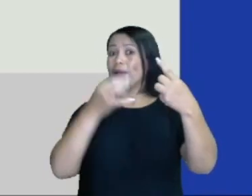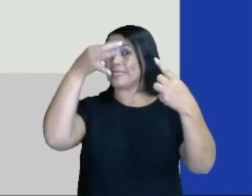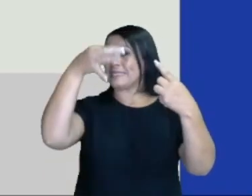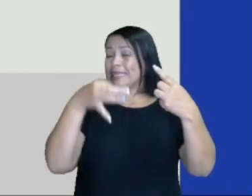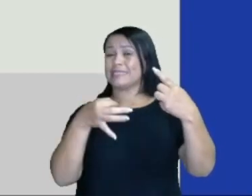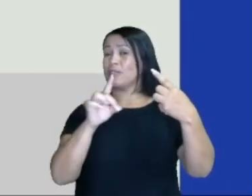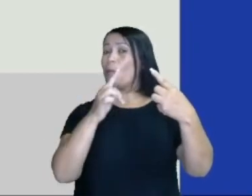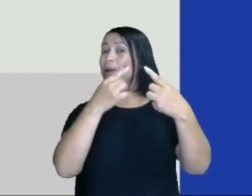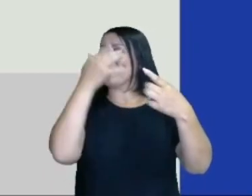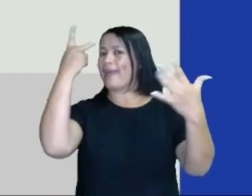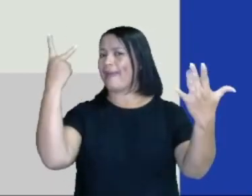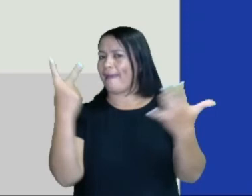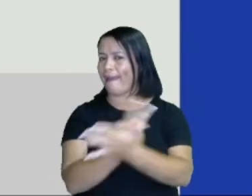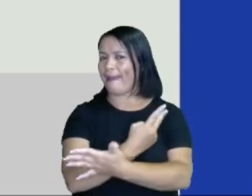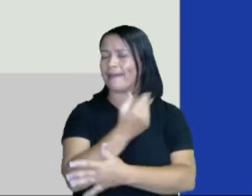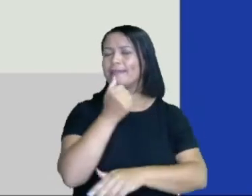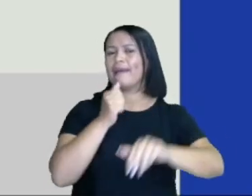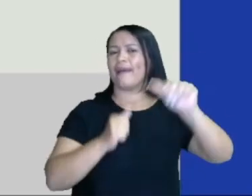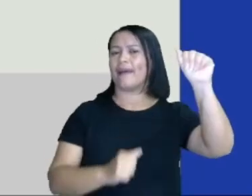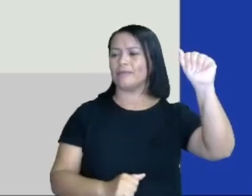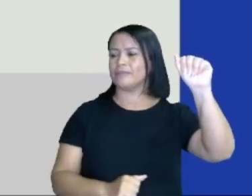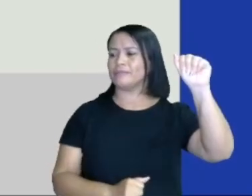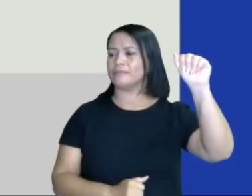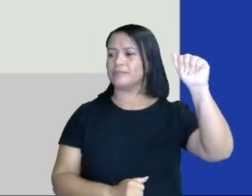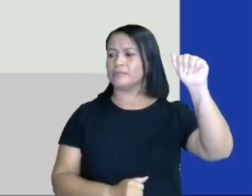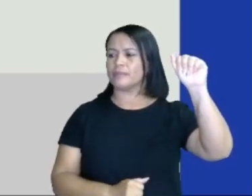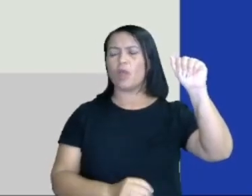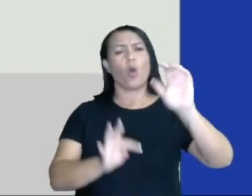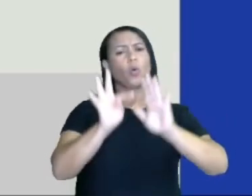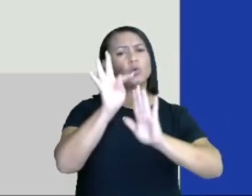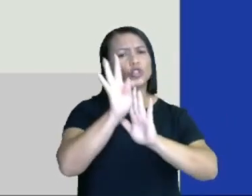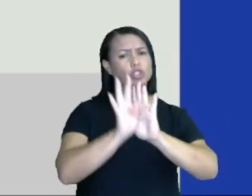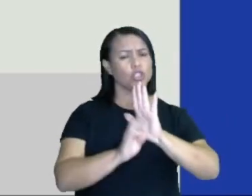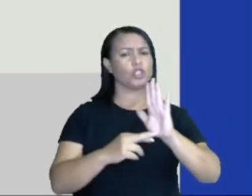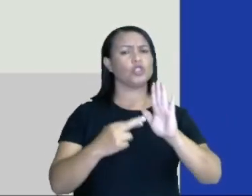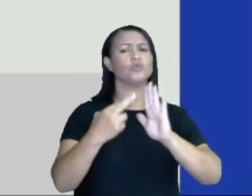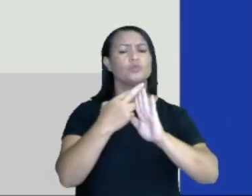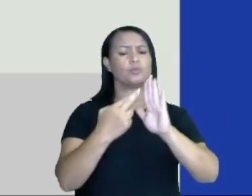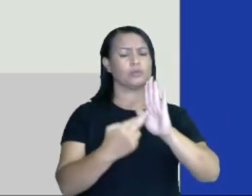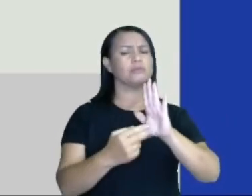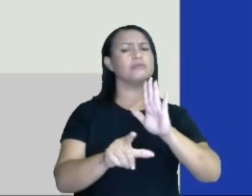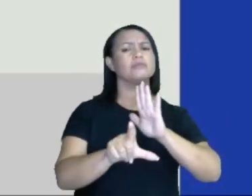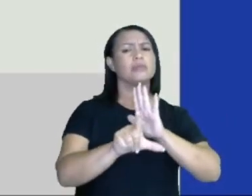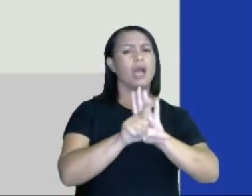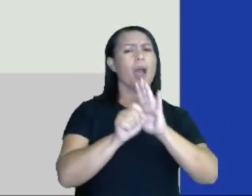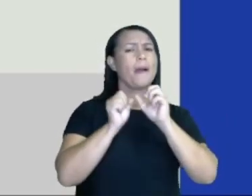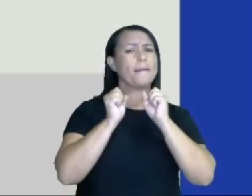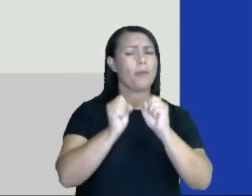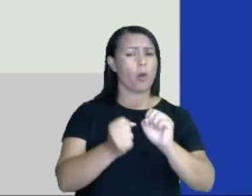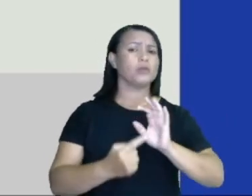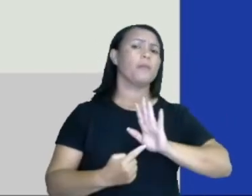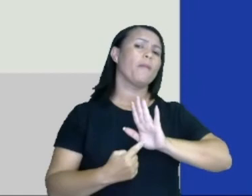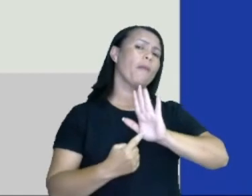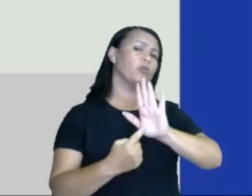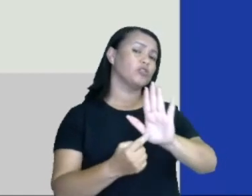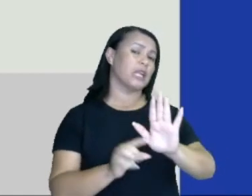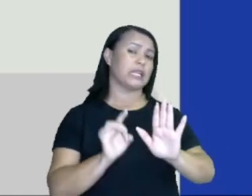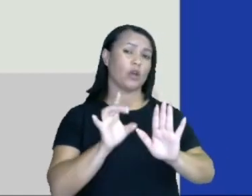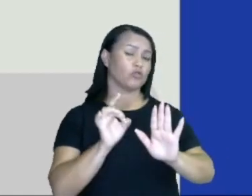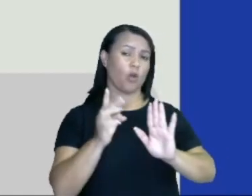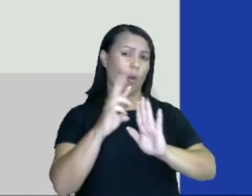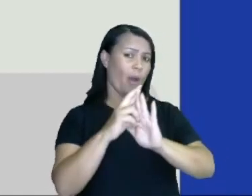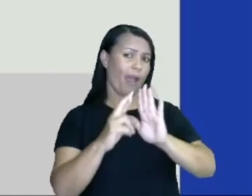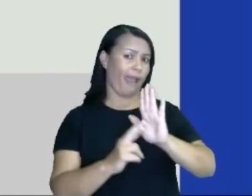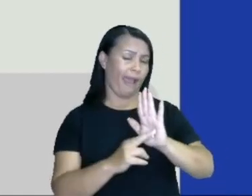incorreta. Letra A. Os textos normativos e legais podem apresentar não só